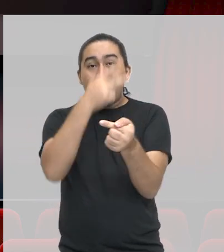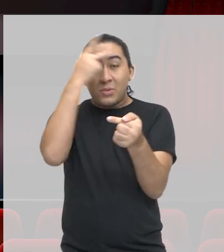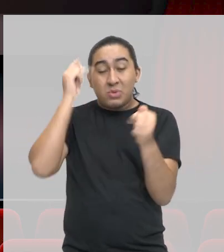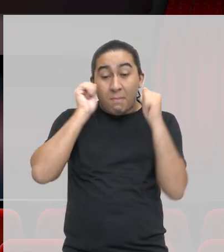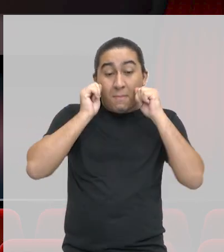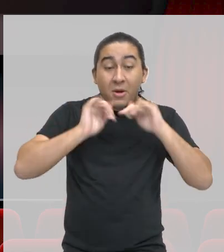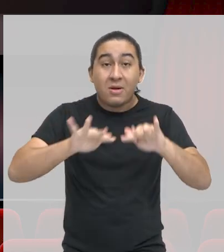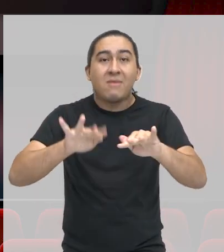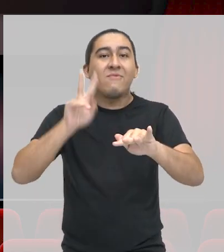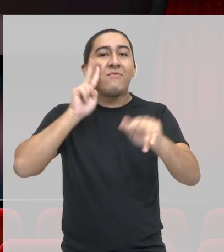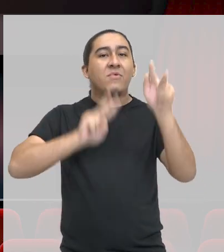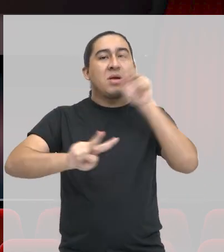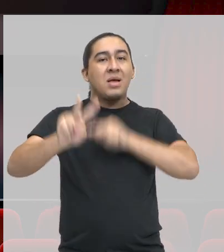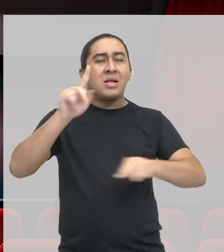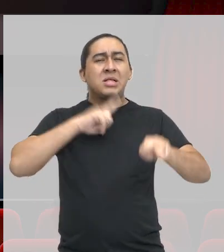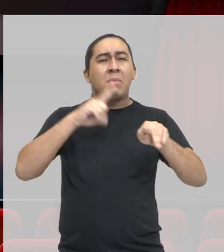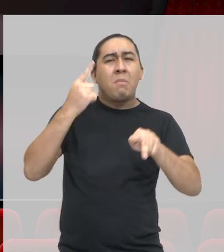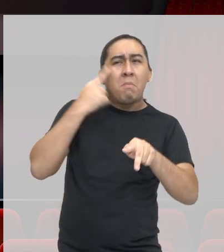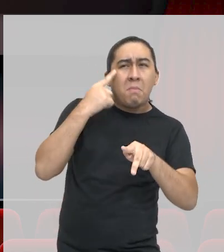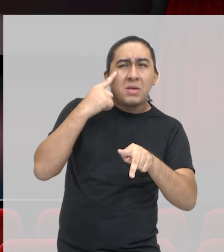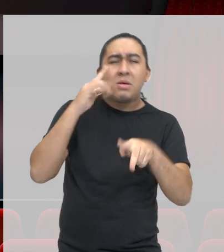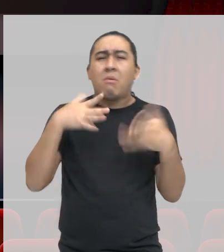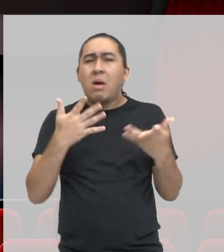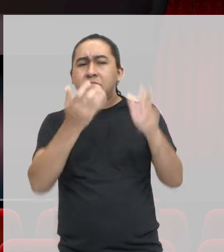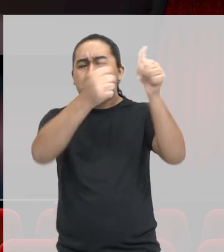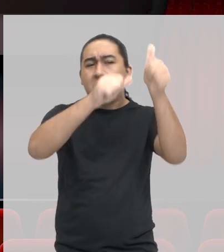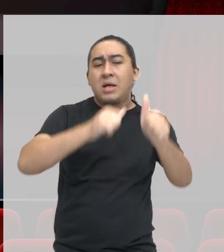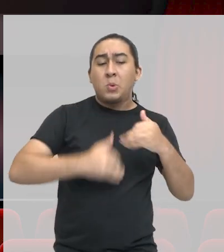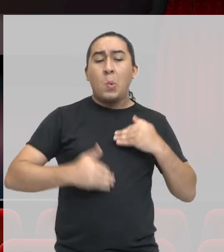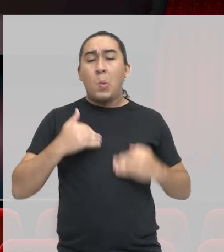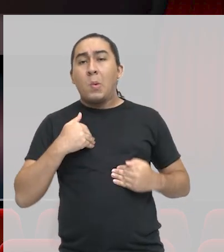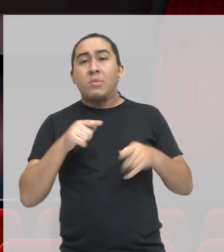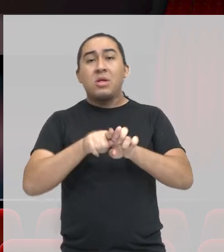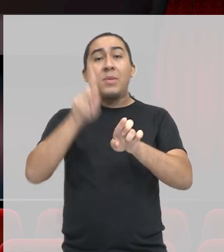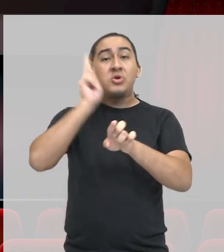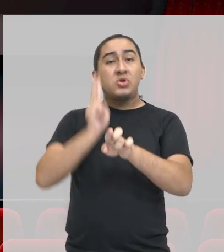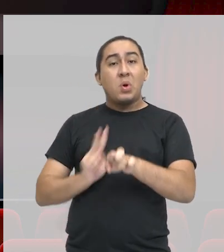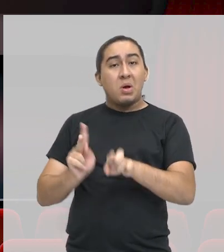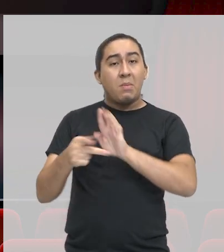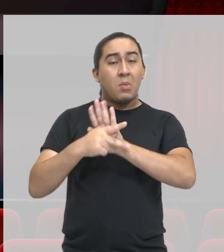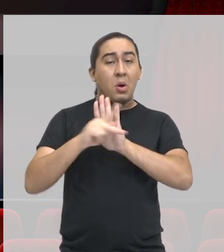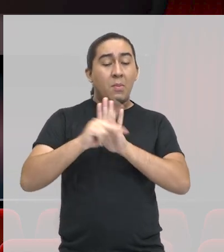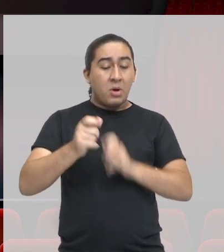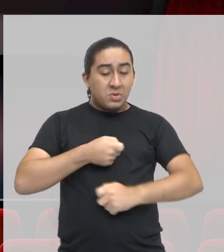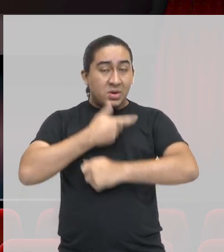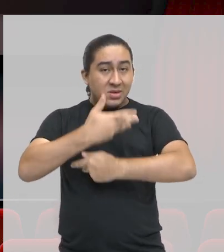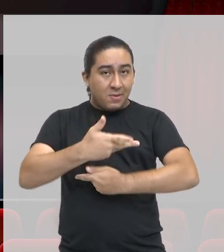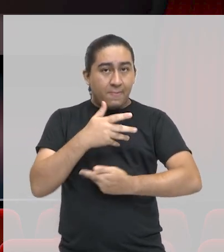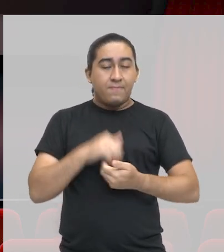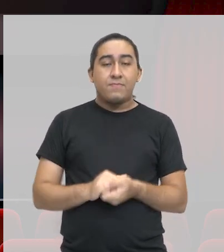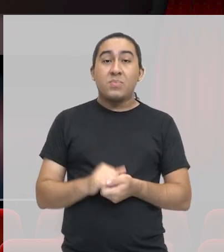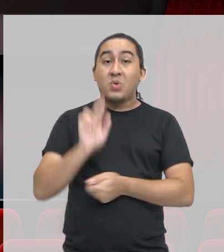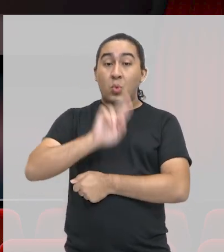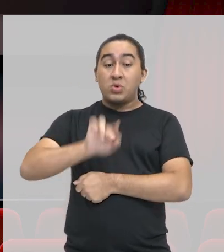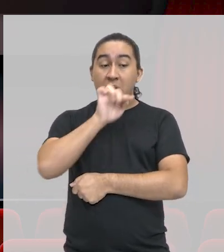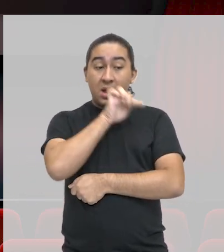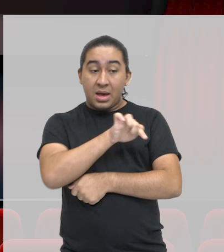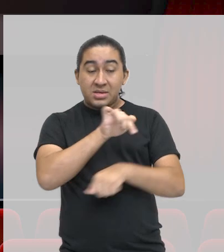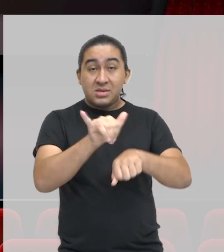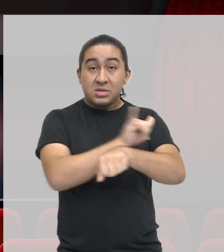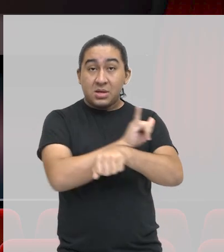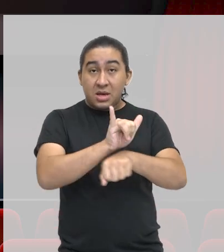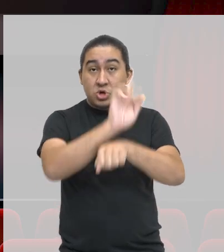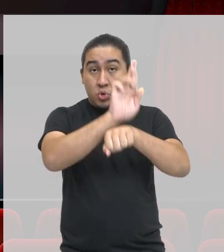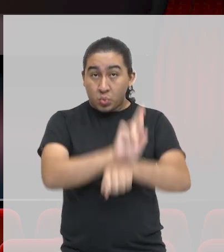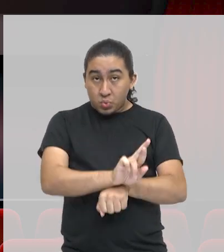é convidado a decifrar as emoções e as histórias sugeridas. Então, através da mímica, o